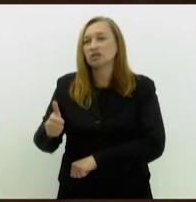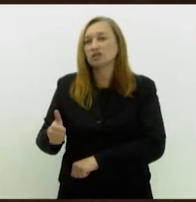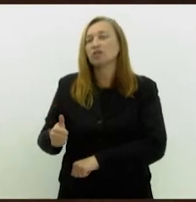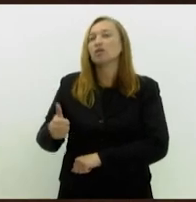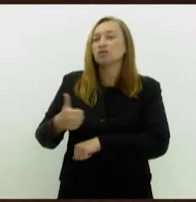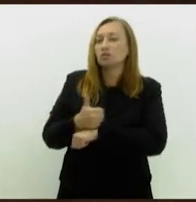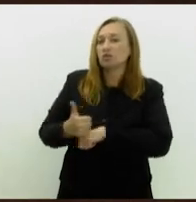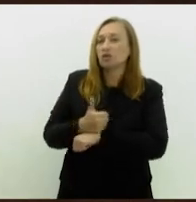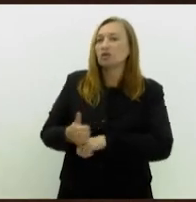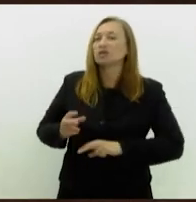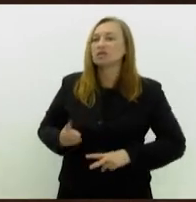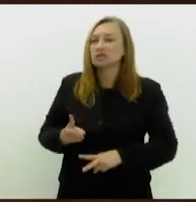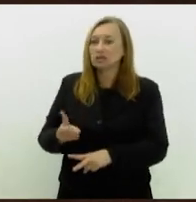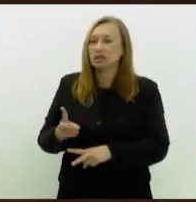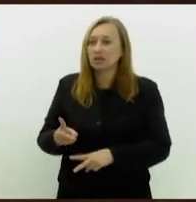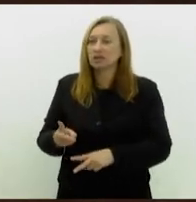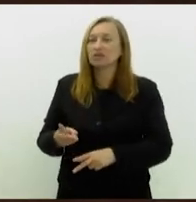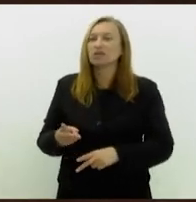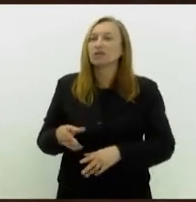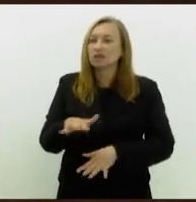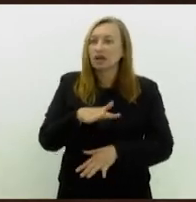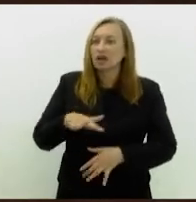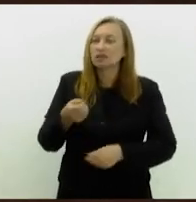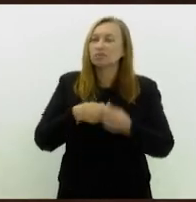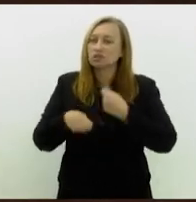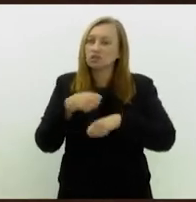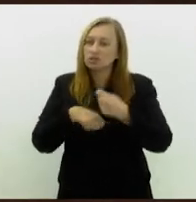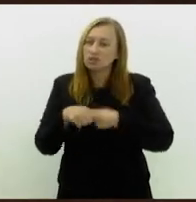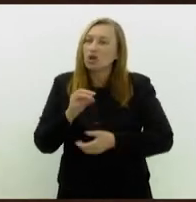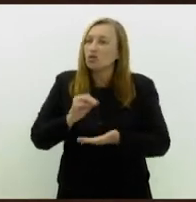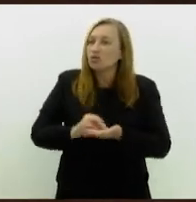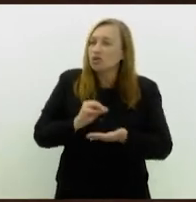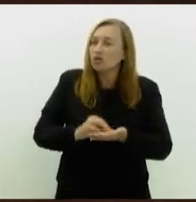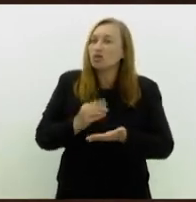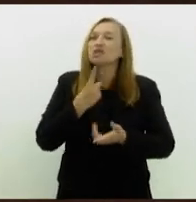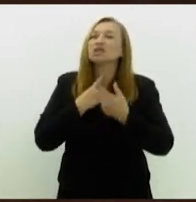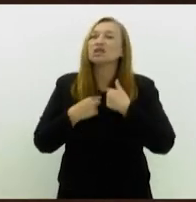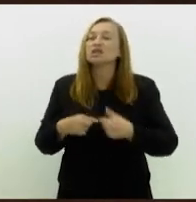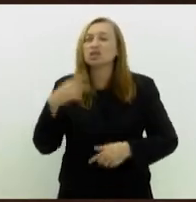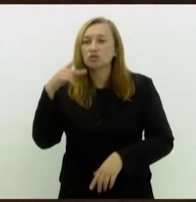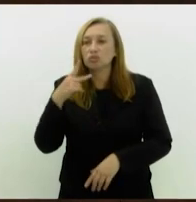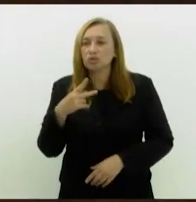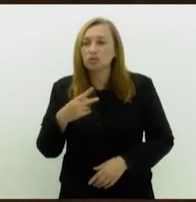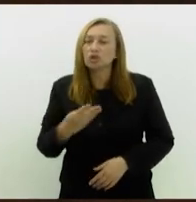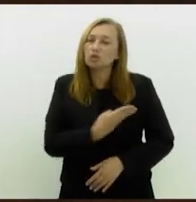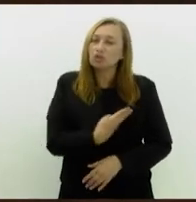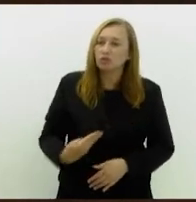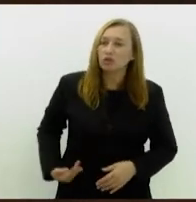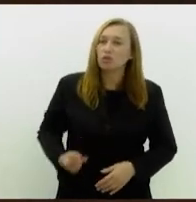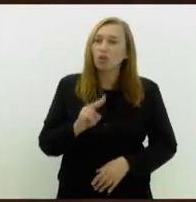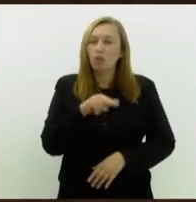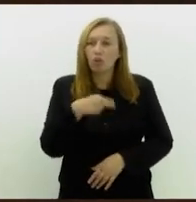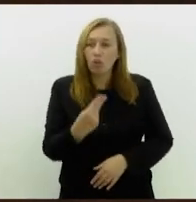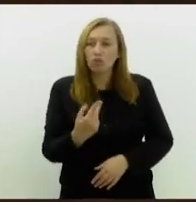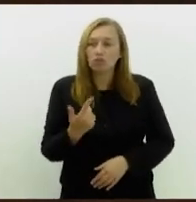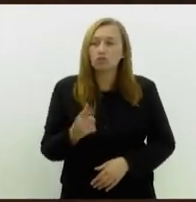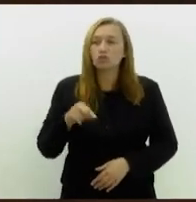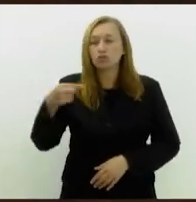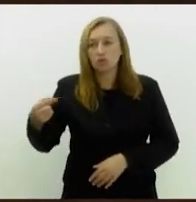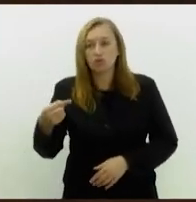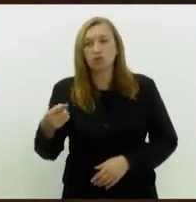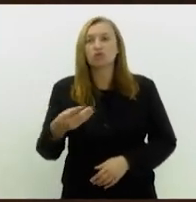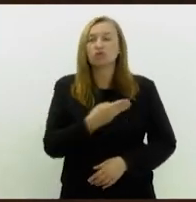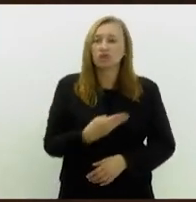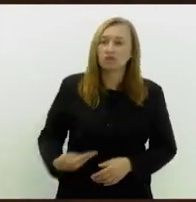tiveram num Limbo administrativo por conta de falta de vontade política seja desse Governador ou dos outros anteriores então